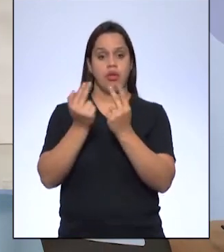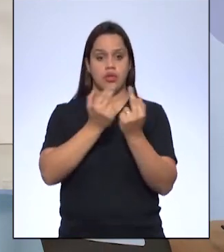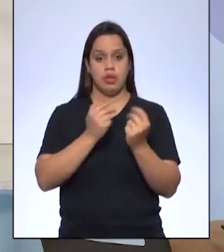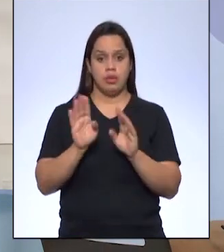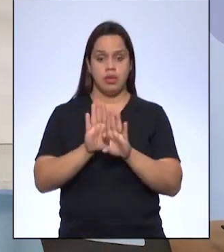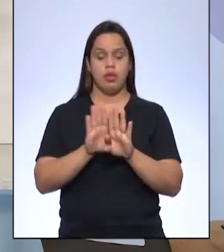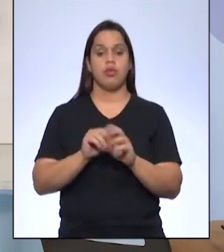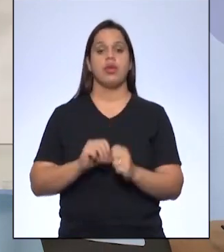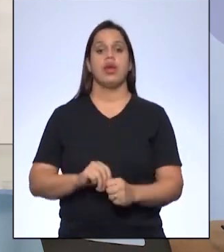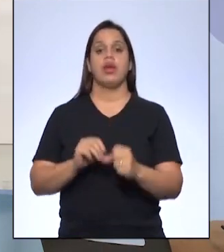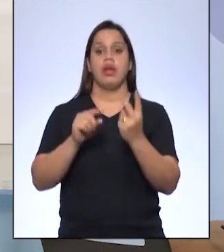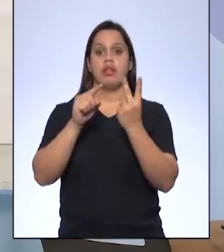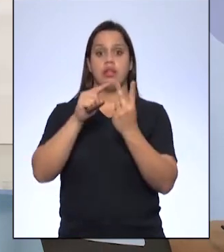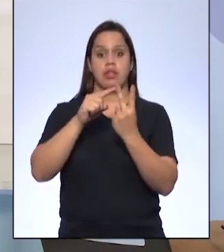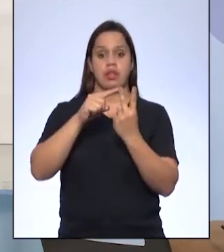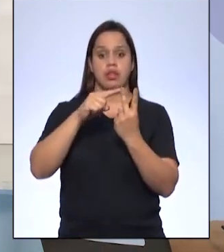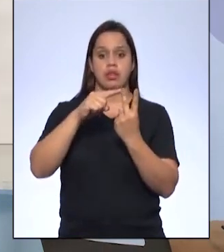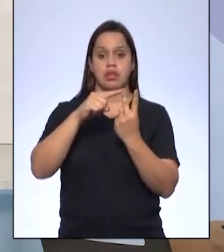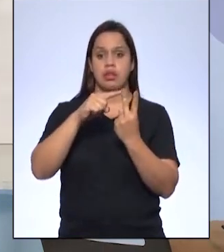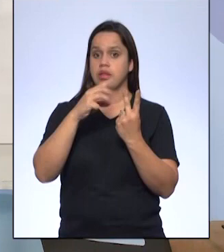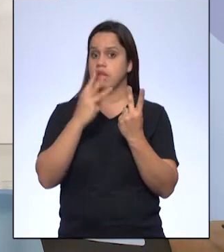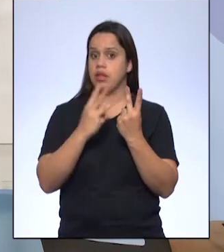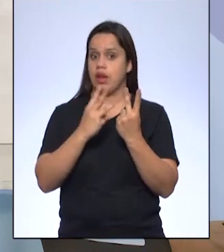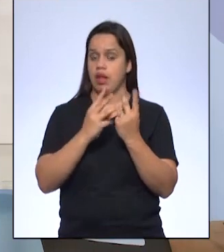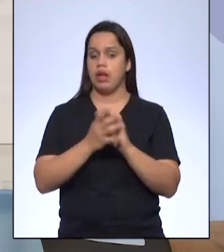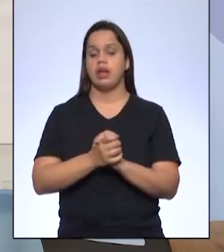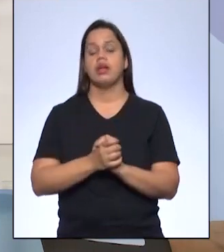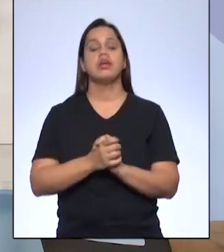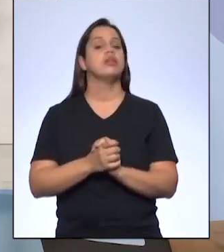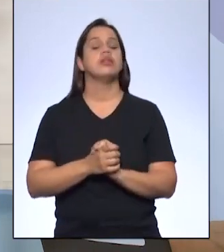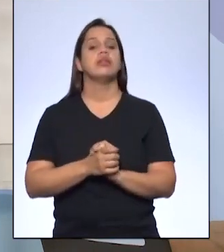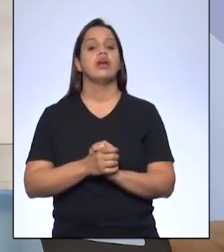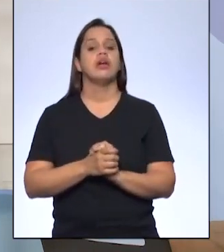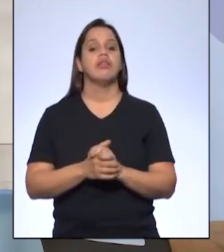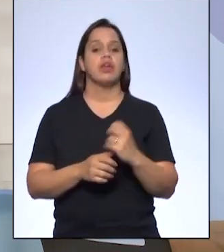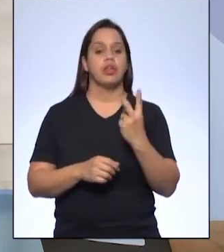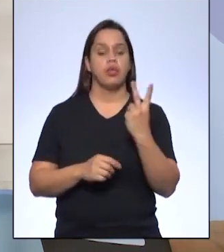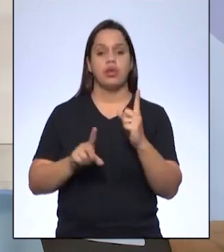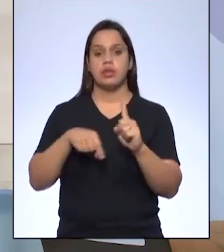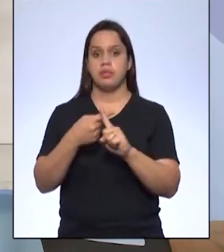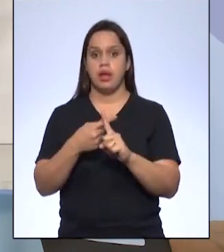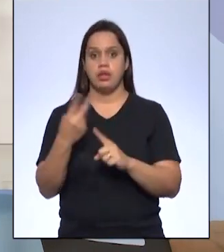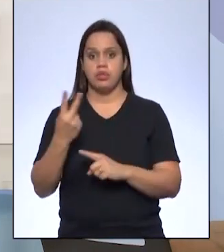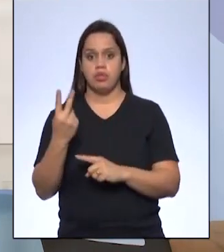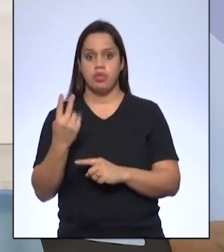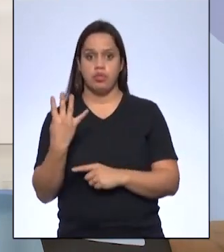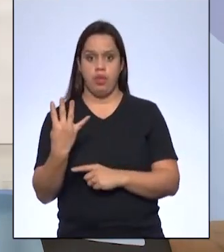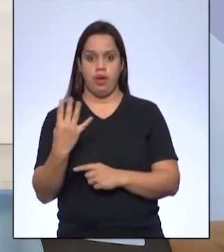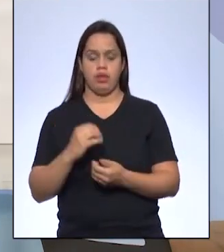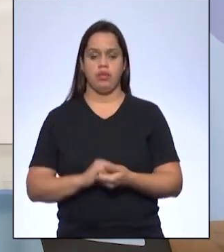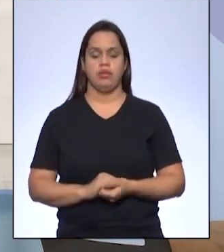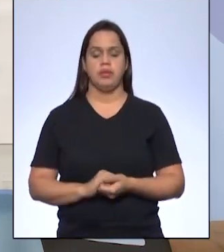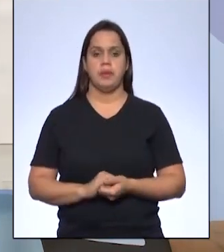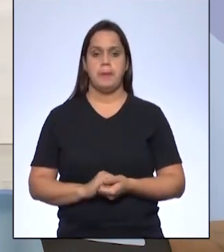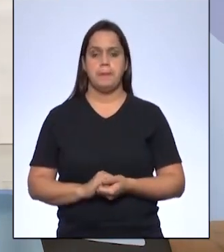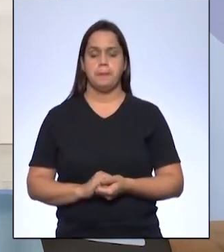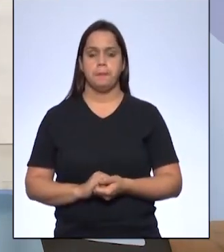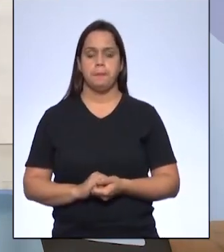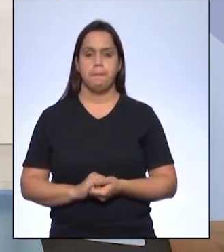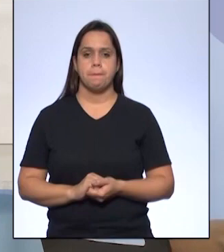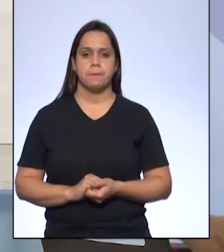Conservo a raiz quadrada de 3. 2 mais 2, 4. Então, eu sei que ele